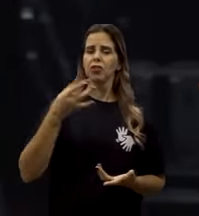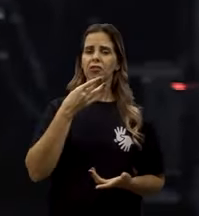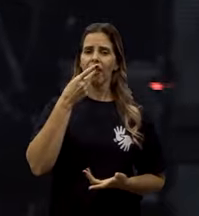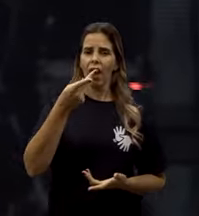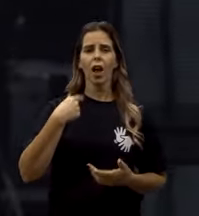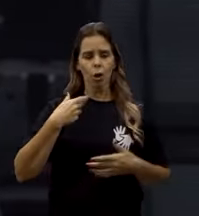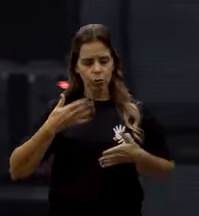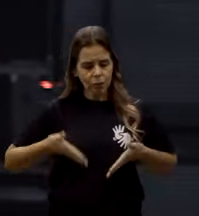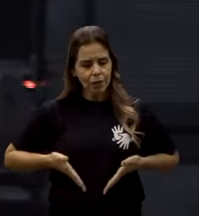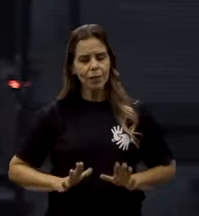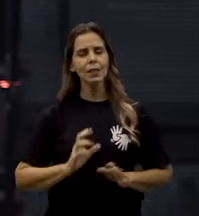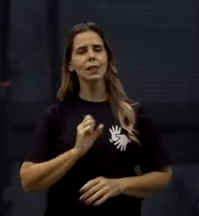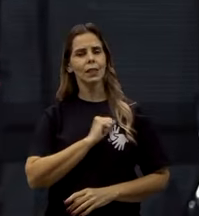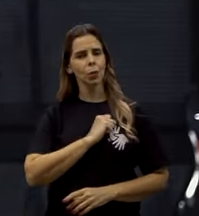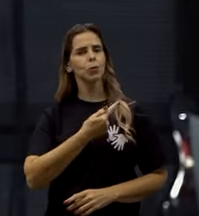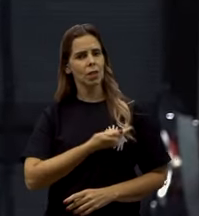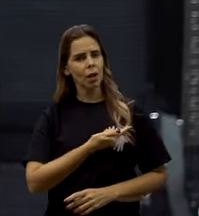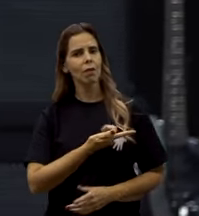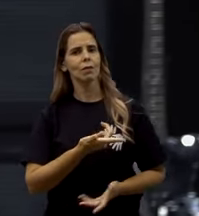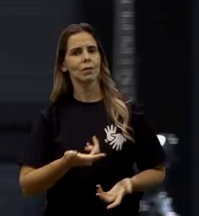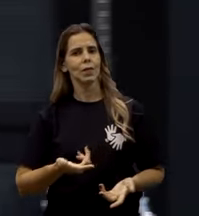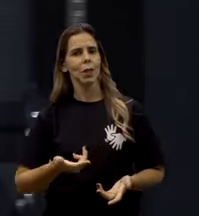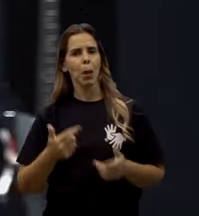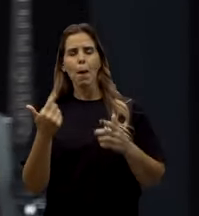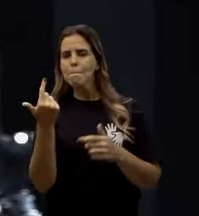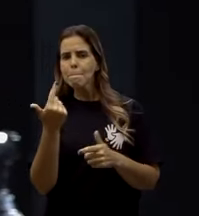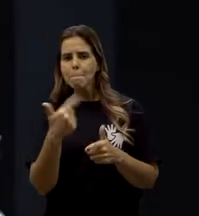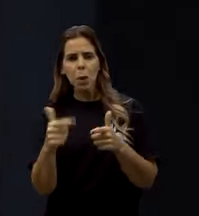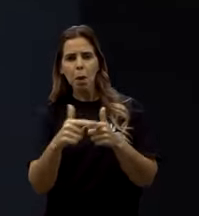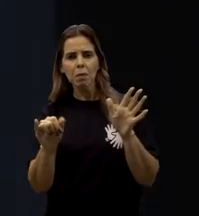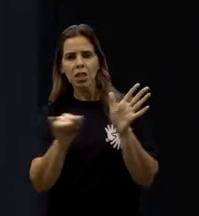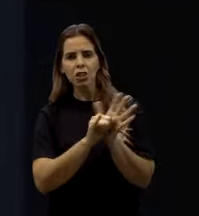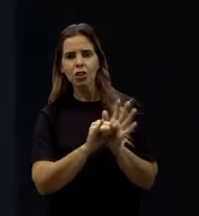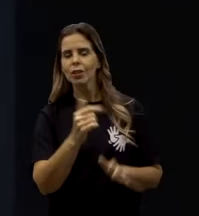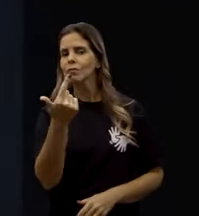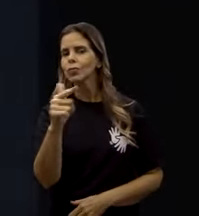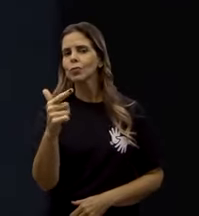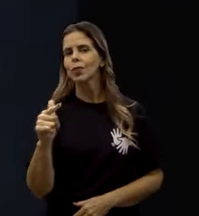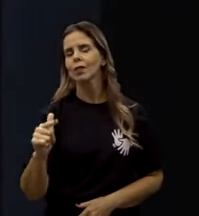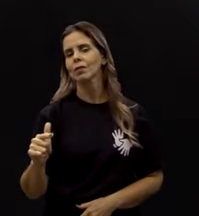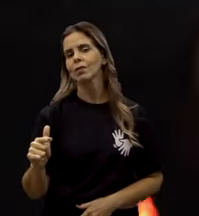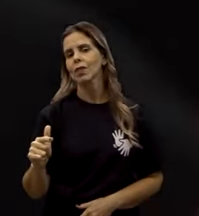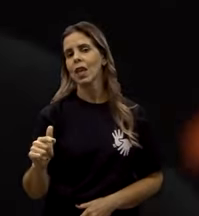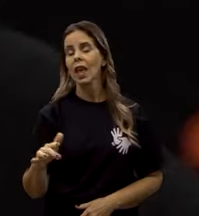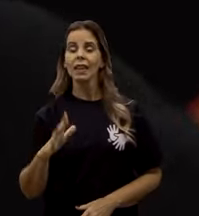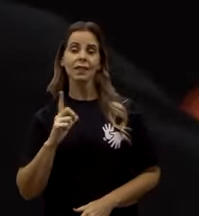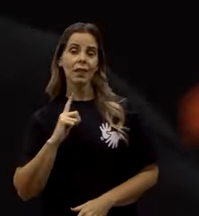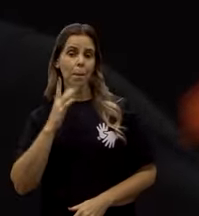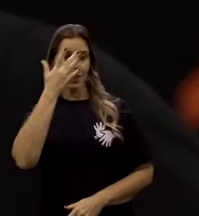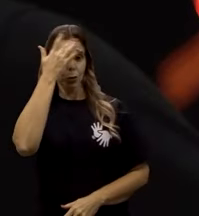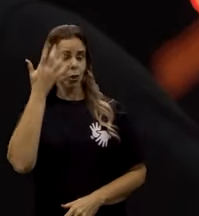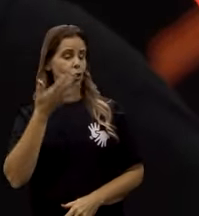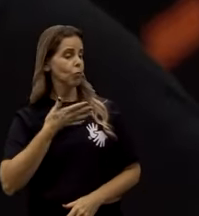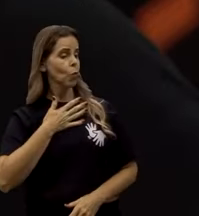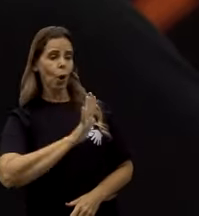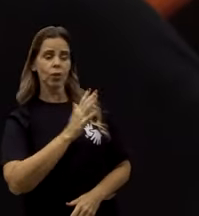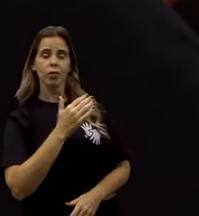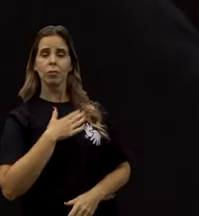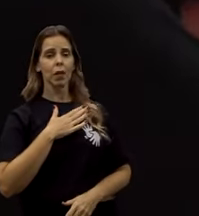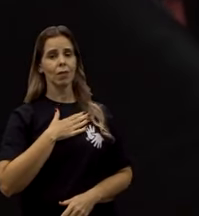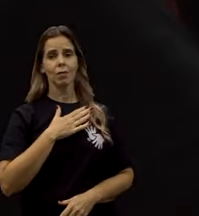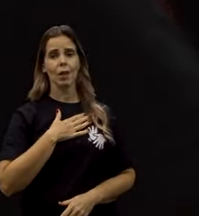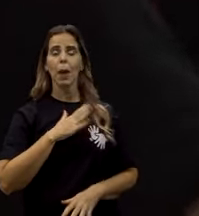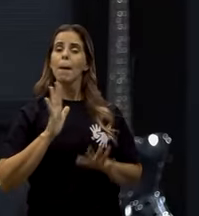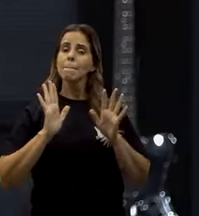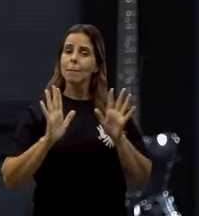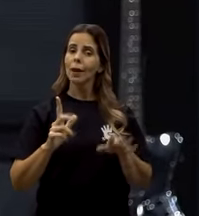eu não tenho problema com a minha identidade meu amigo agora tem gente que tem problema eu não gosto dele ótimo tem um monte de gente que gosta